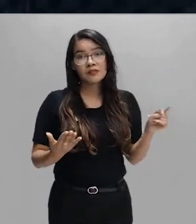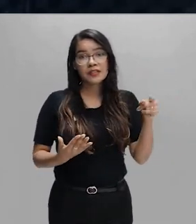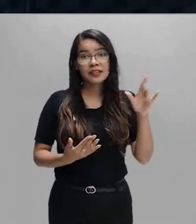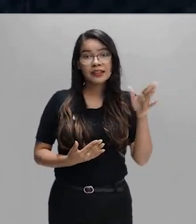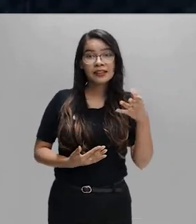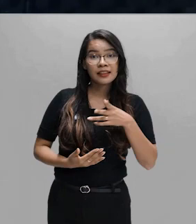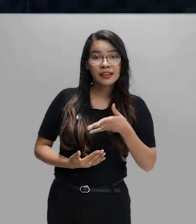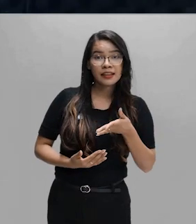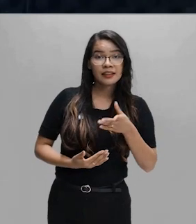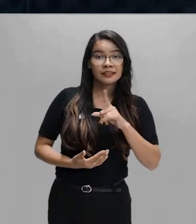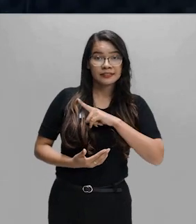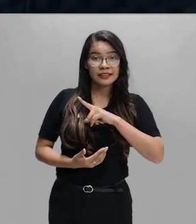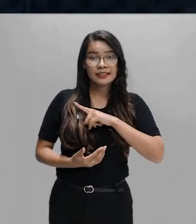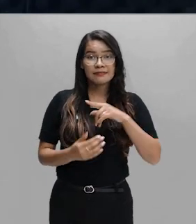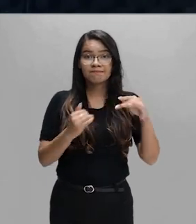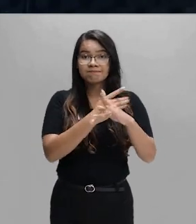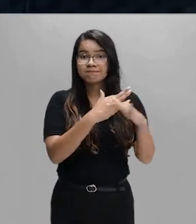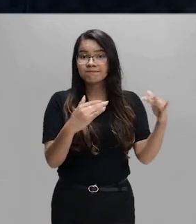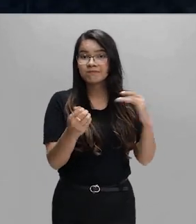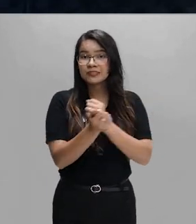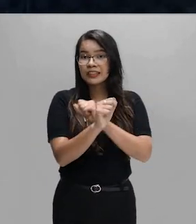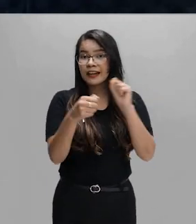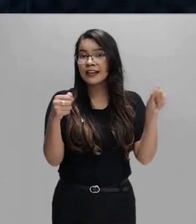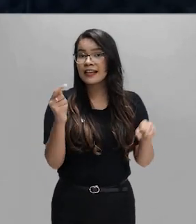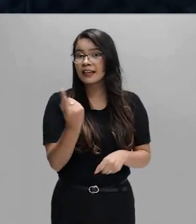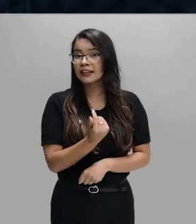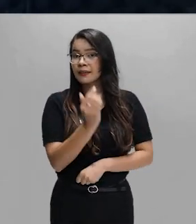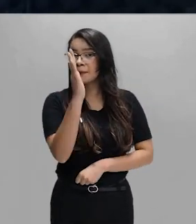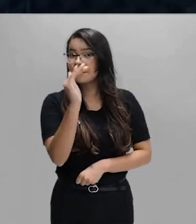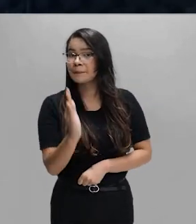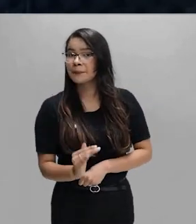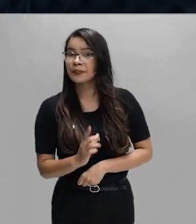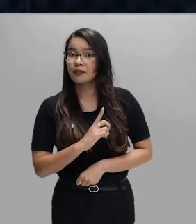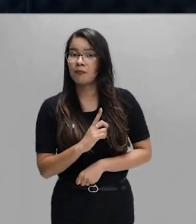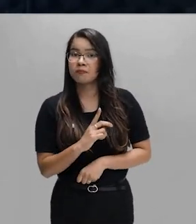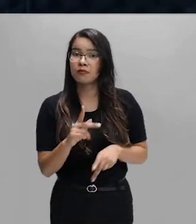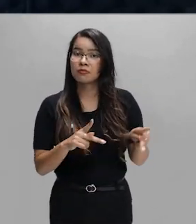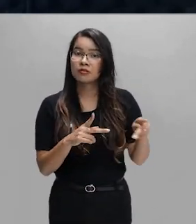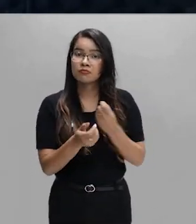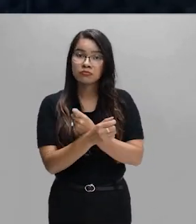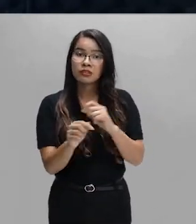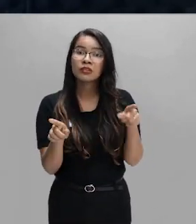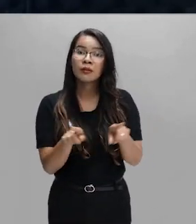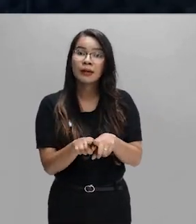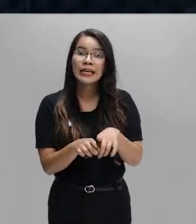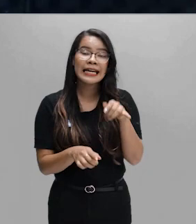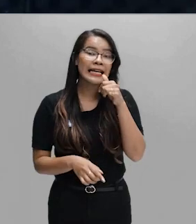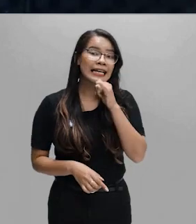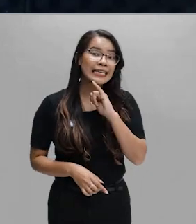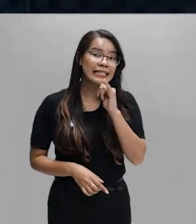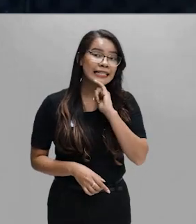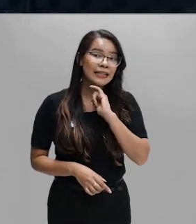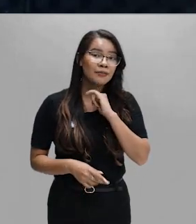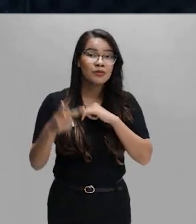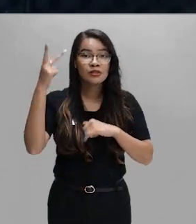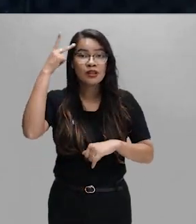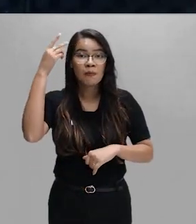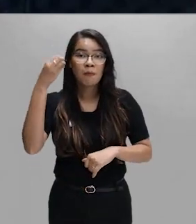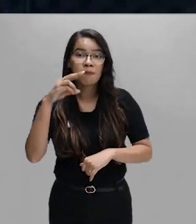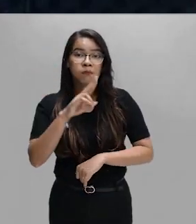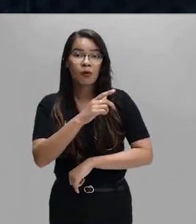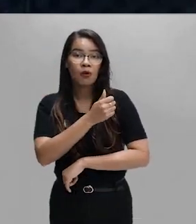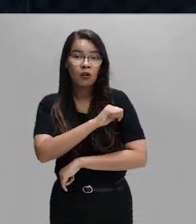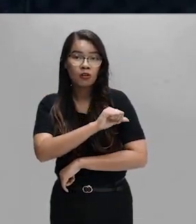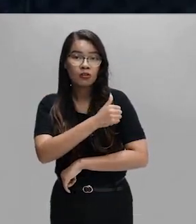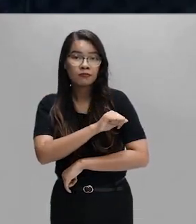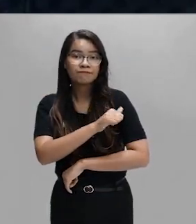cidades muito grandes no Brasil que tem uma população muito grande também, tipo São Paulo, Rio de Janeiro, são cidades extremamente populosas, né? Geralmente as